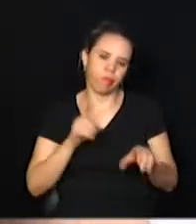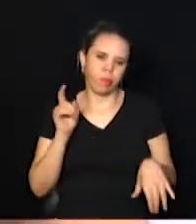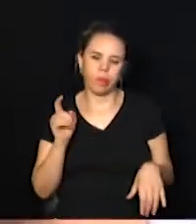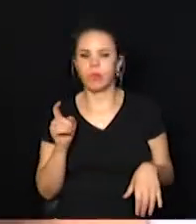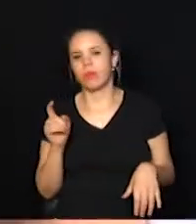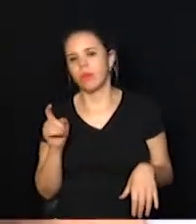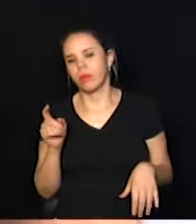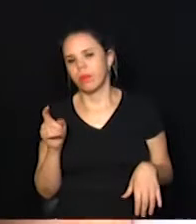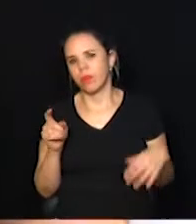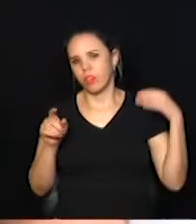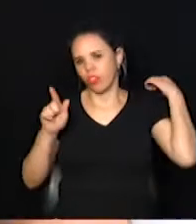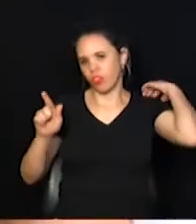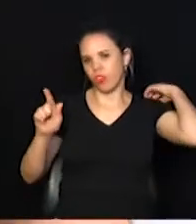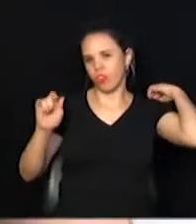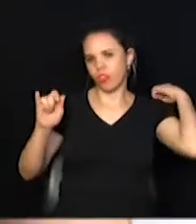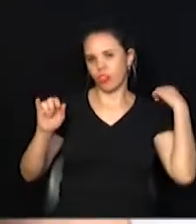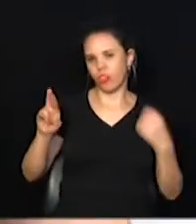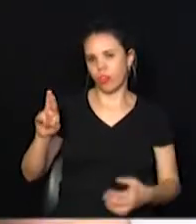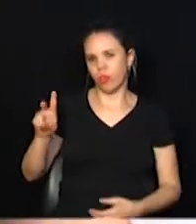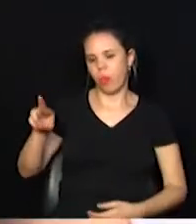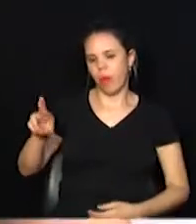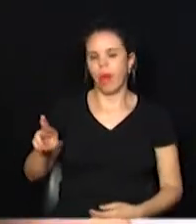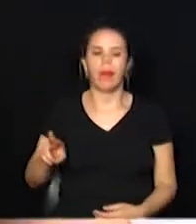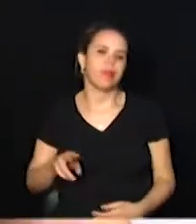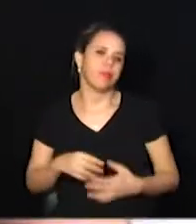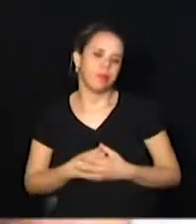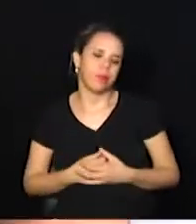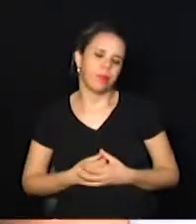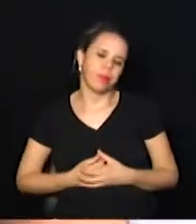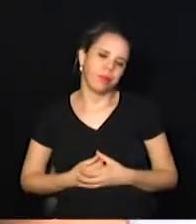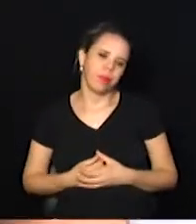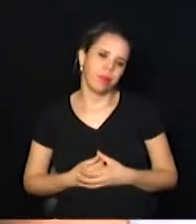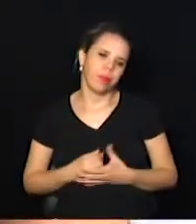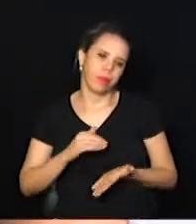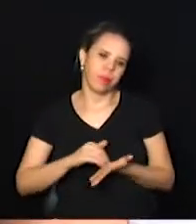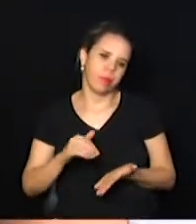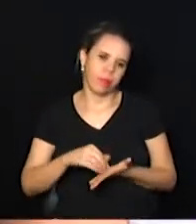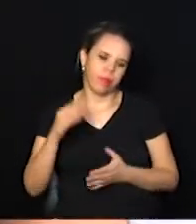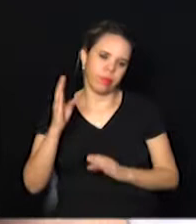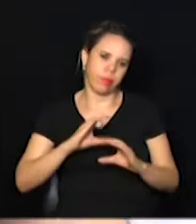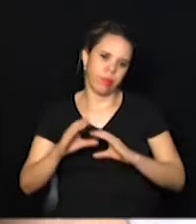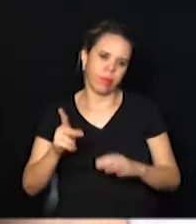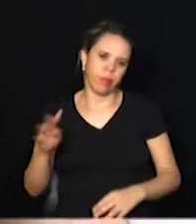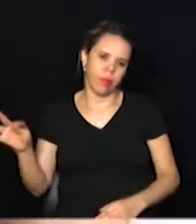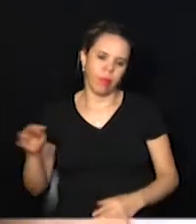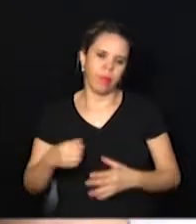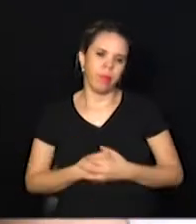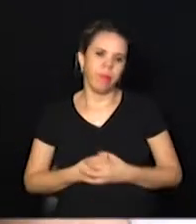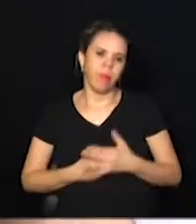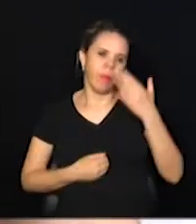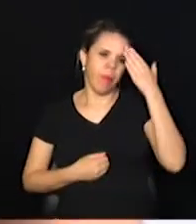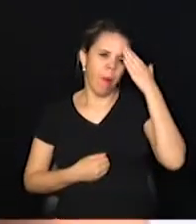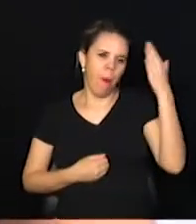Quero agradecer o Gilmar Tato, que está aqui conosco, que é o nosso secretário nacional de comunicação do PT. Quero agradecer aos